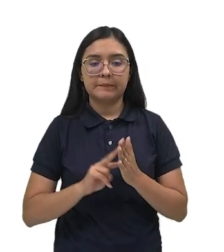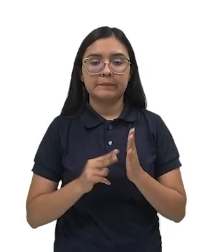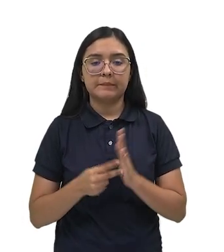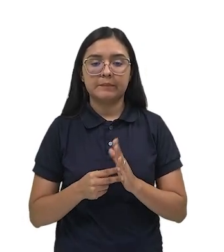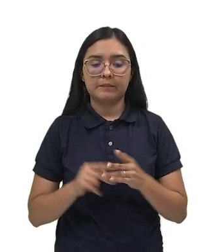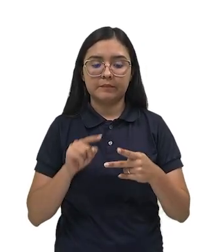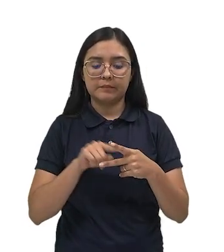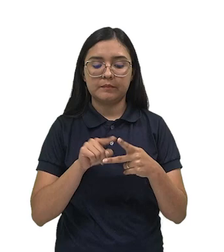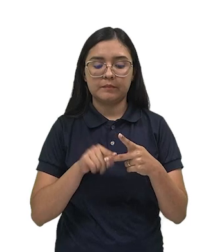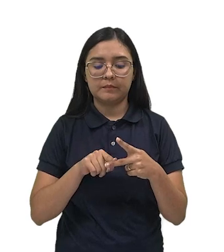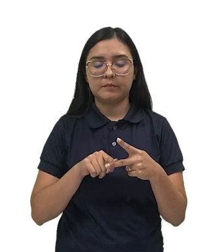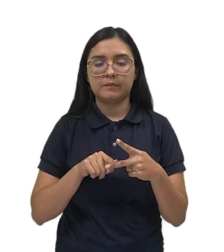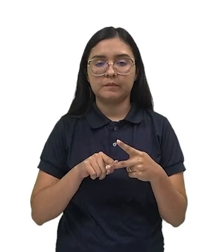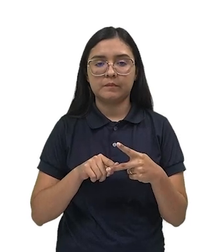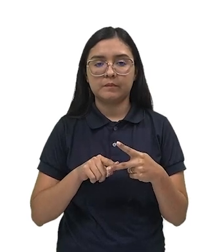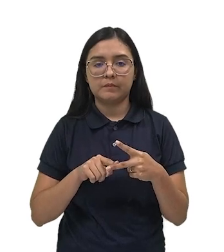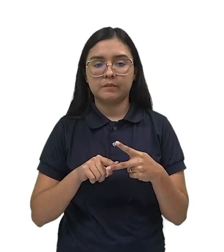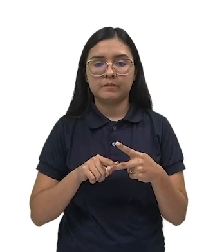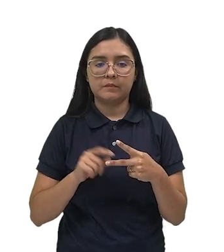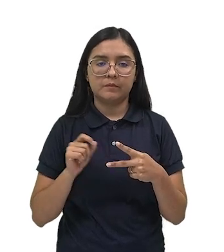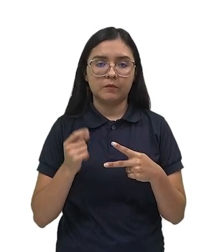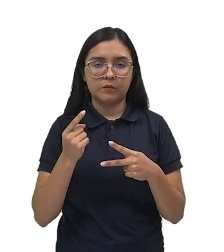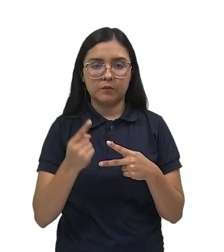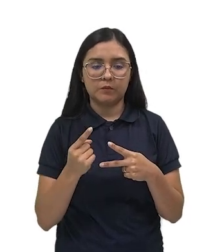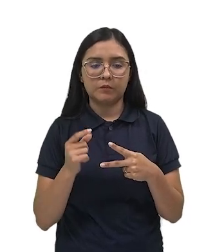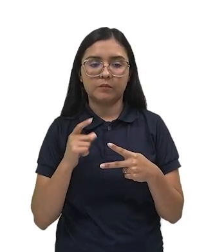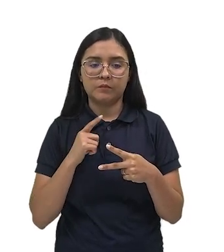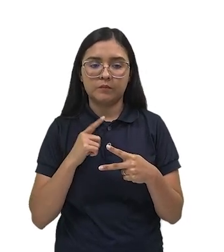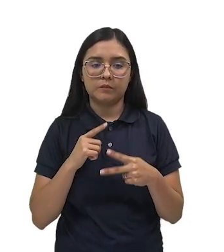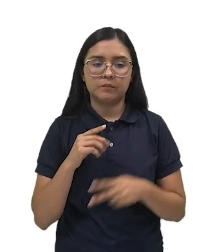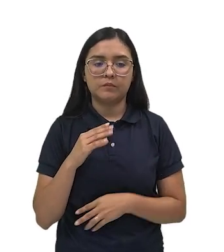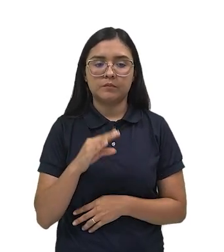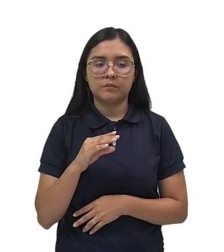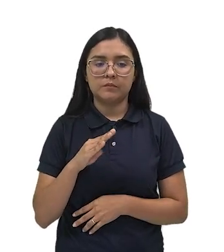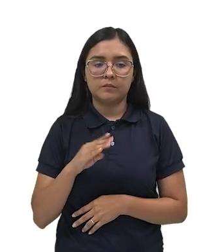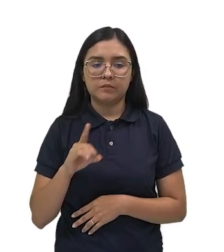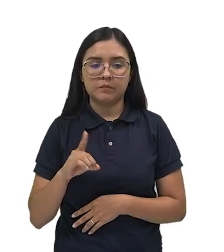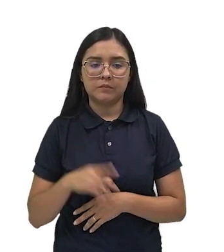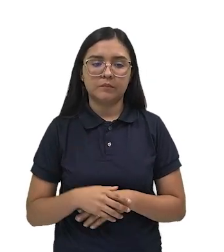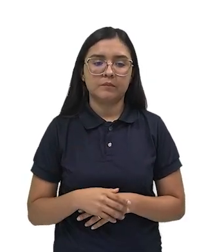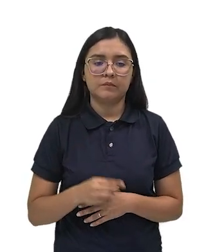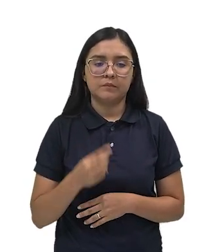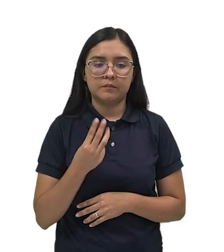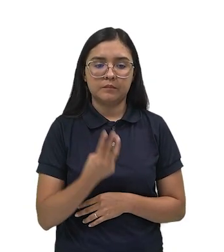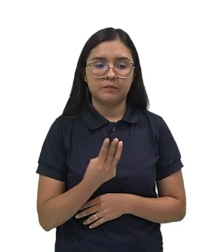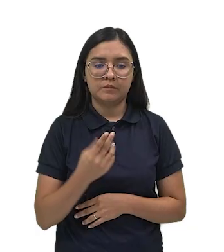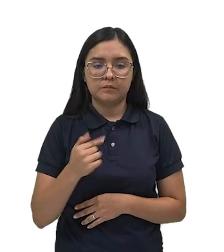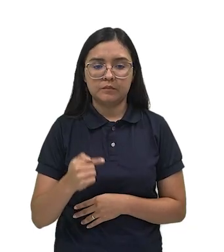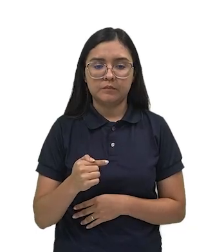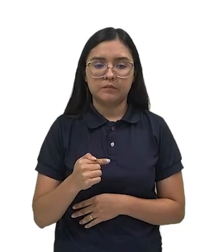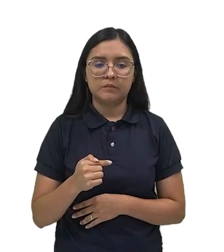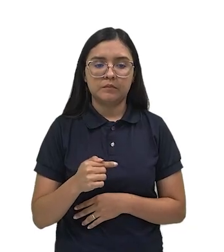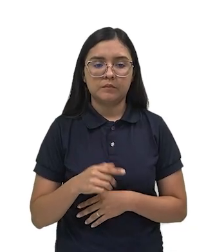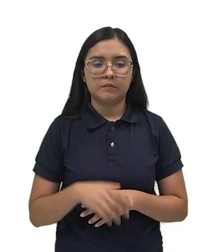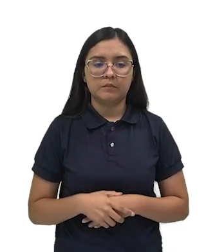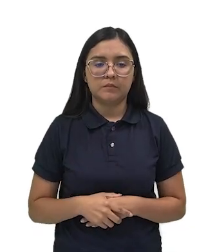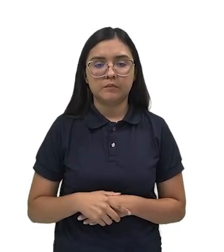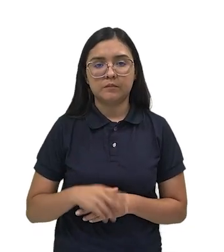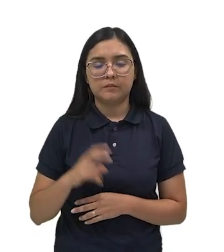cada ângulo agora aqui, né, o meu ângulo CBD mede 37,5